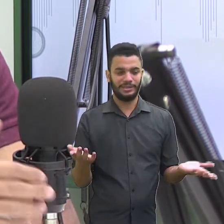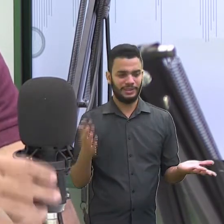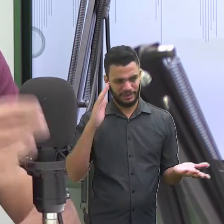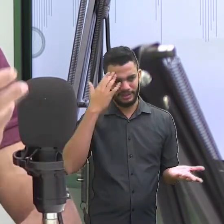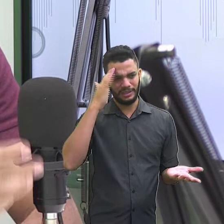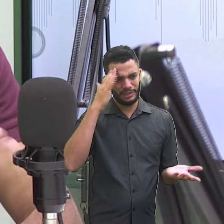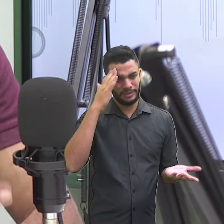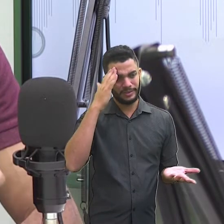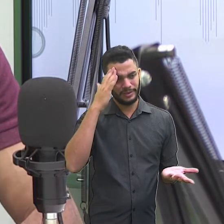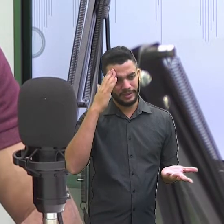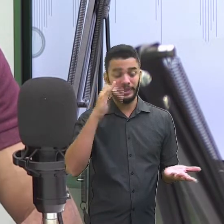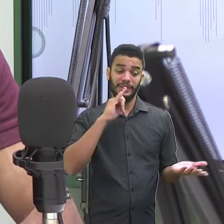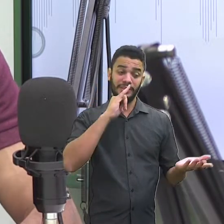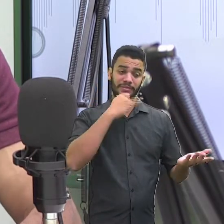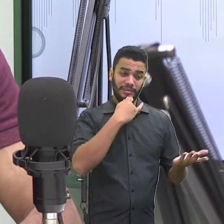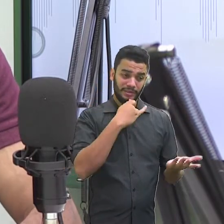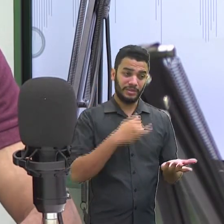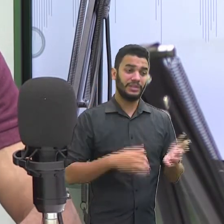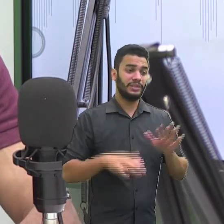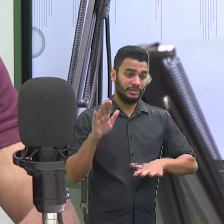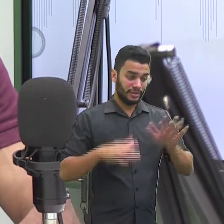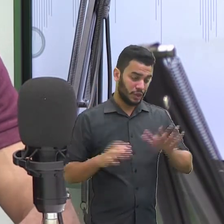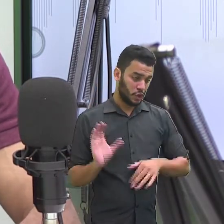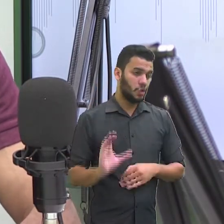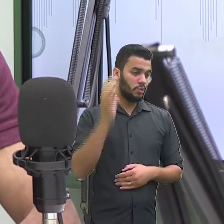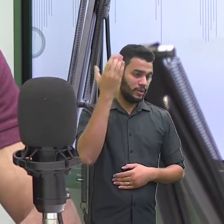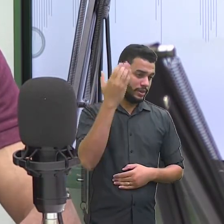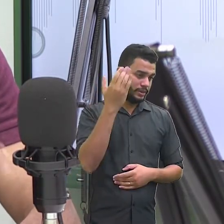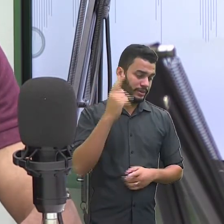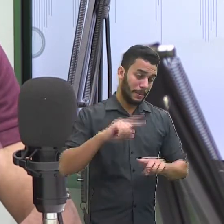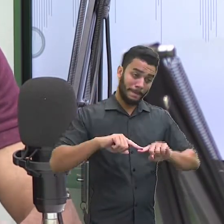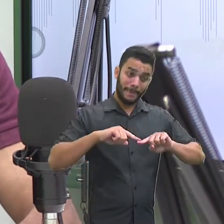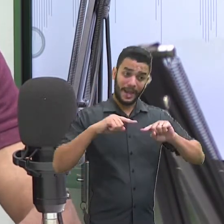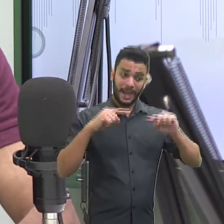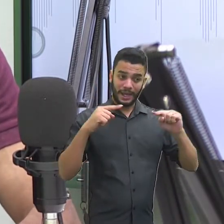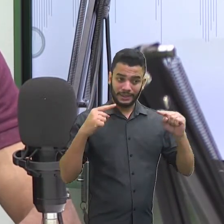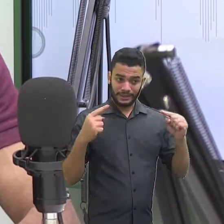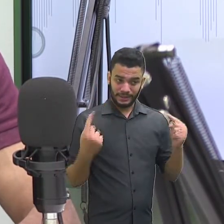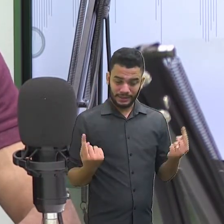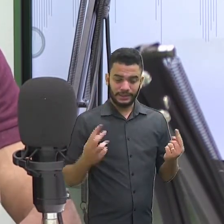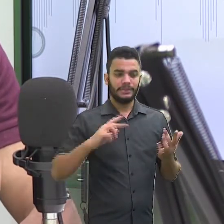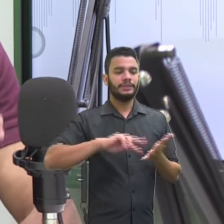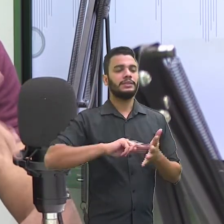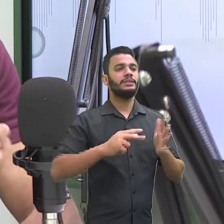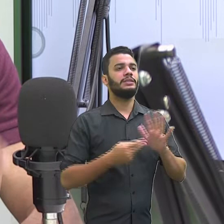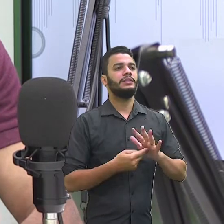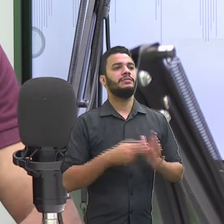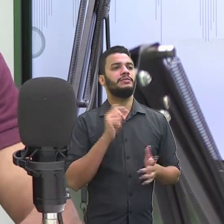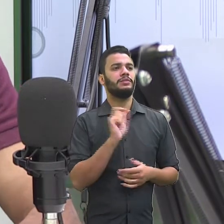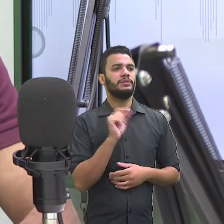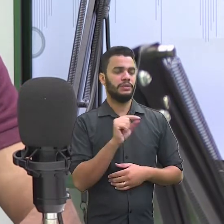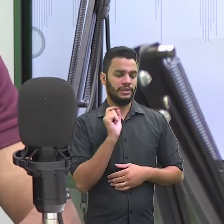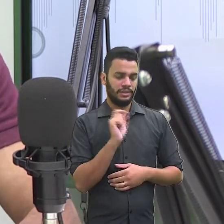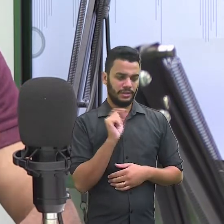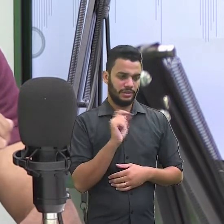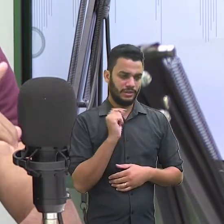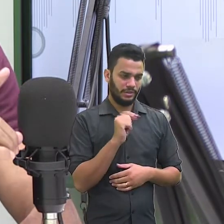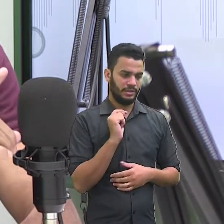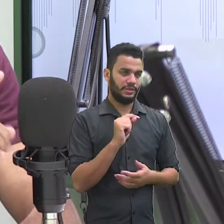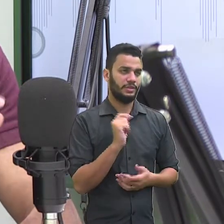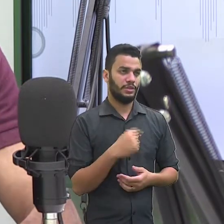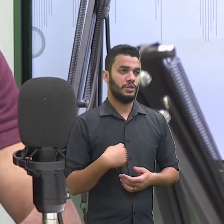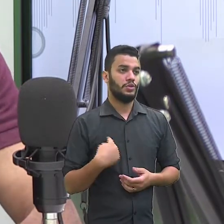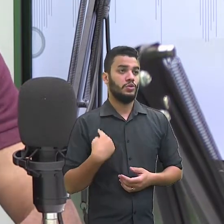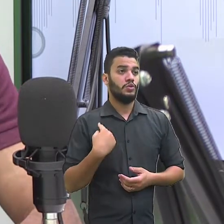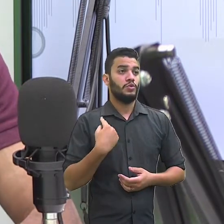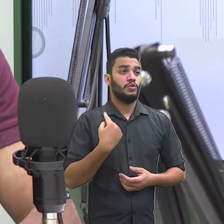decepcionar, porque isso é tipo de seres humanos falhos como nós o somos. Mas voltando ao que eu estava dizendo, não existe família perfeita, existe